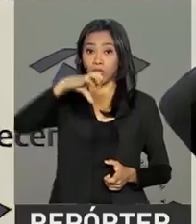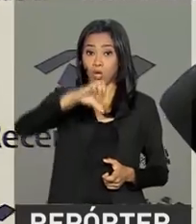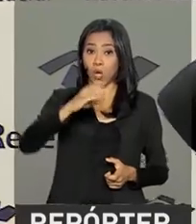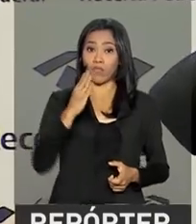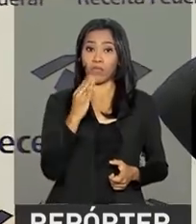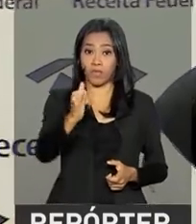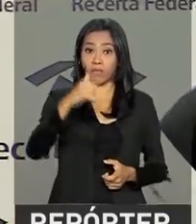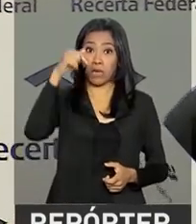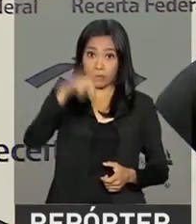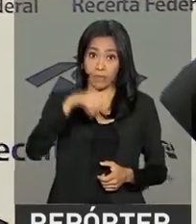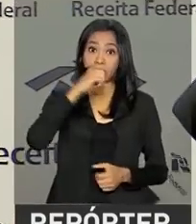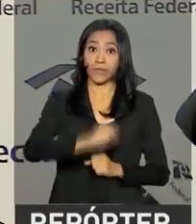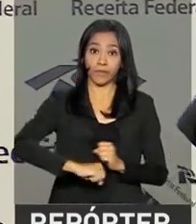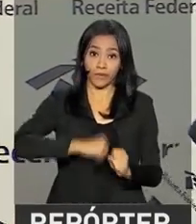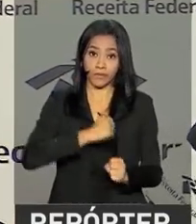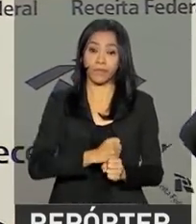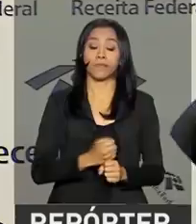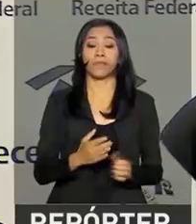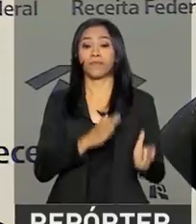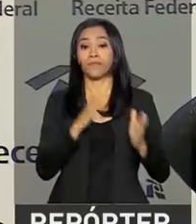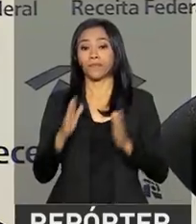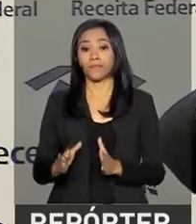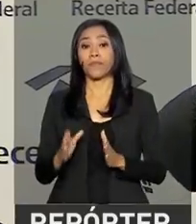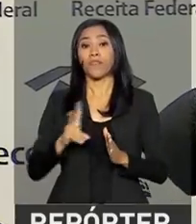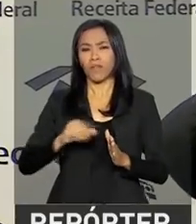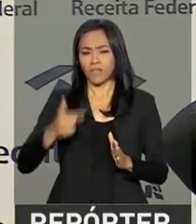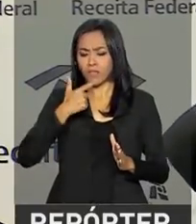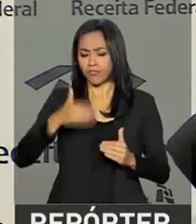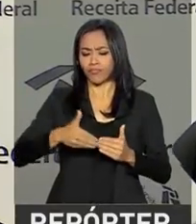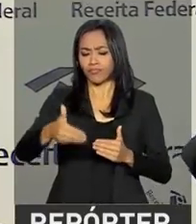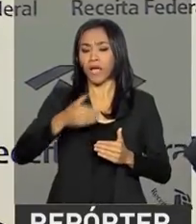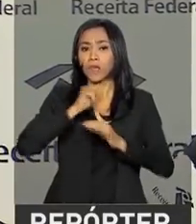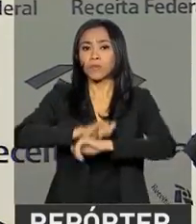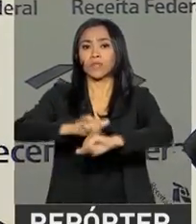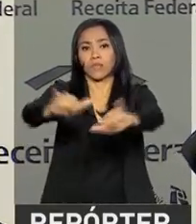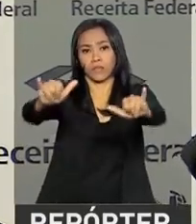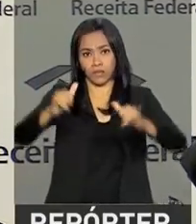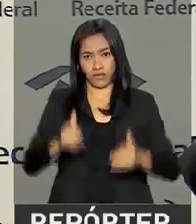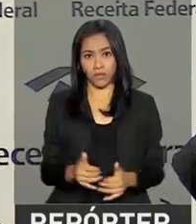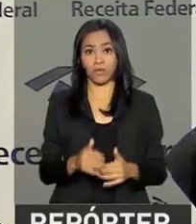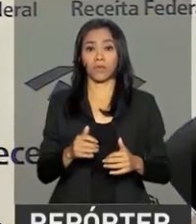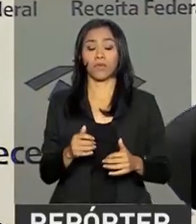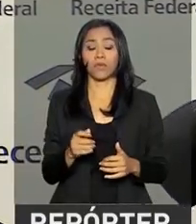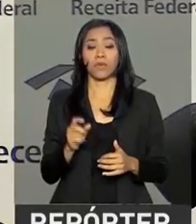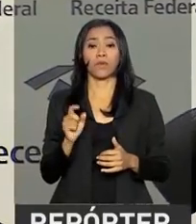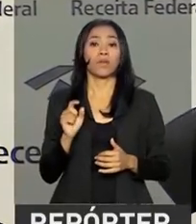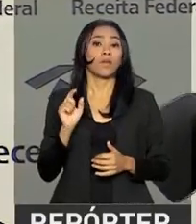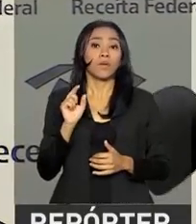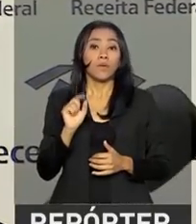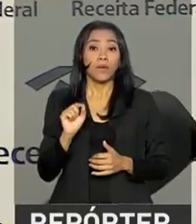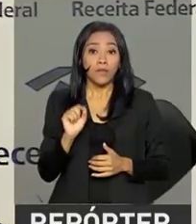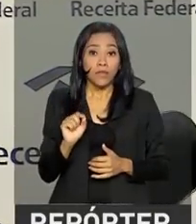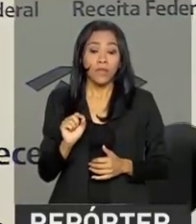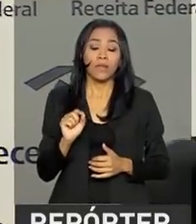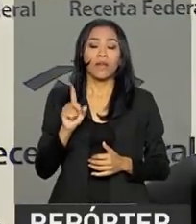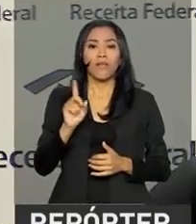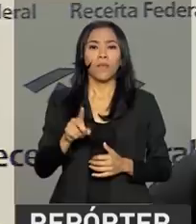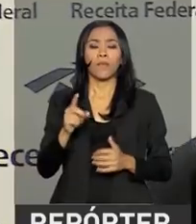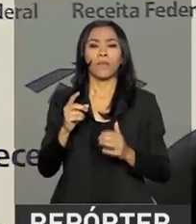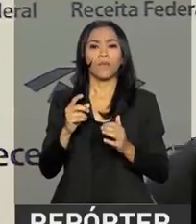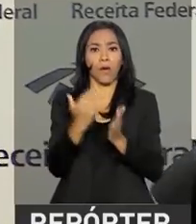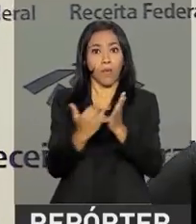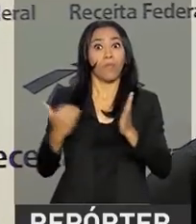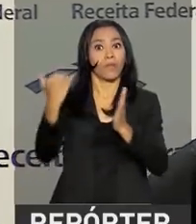o resultado fiscal deverá será anunciada nos próximos dias é foi assim bastante sensibilizado pelo crescimento da